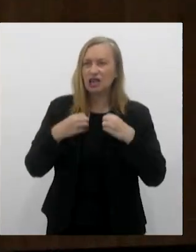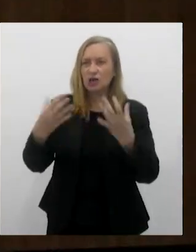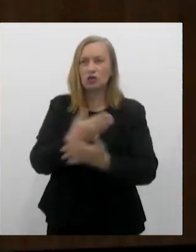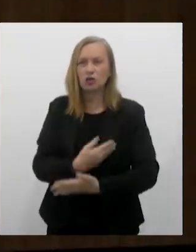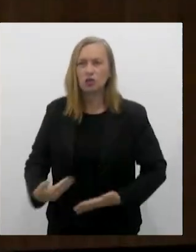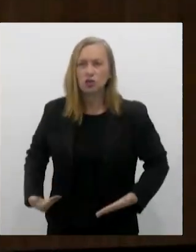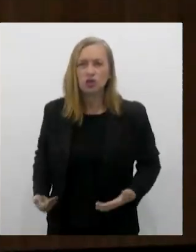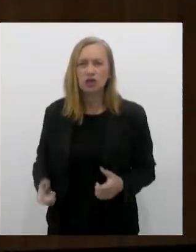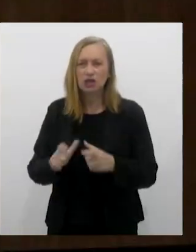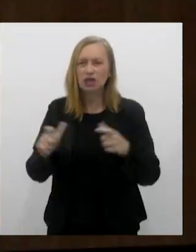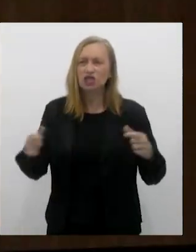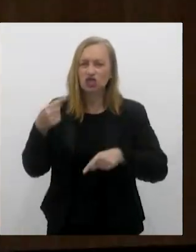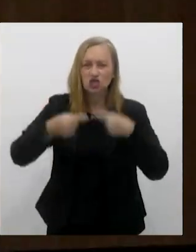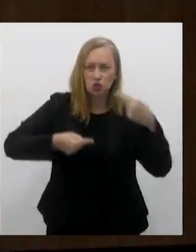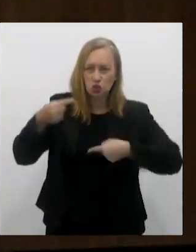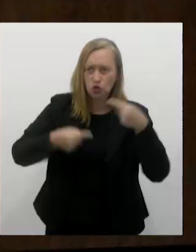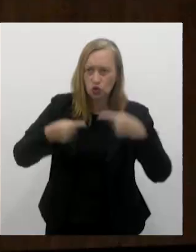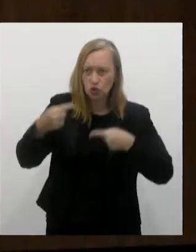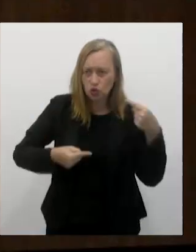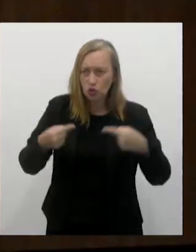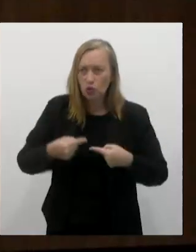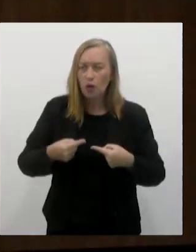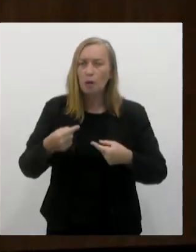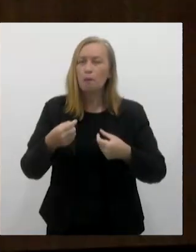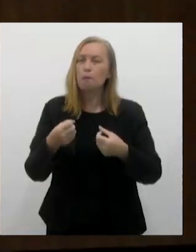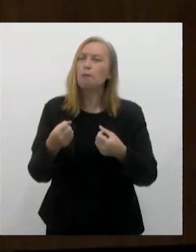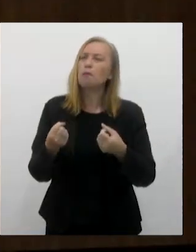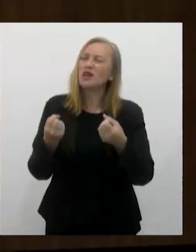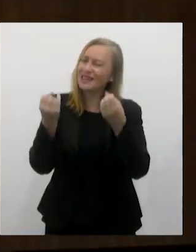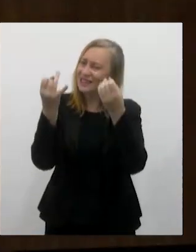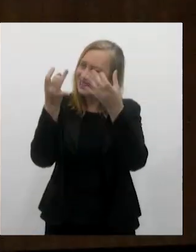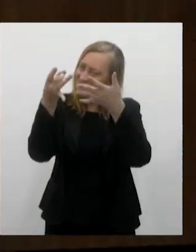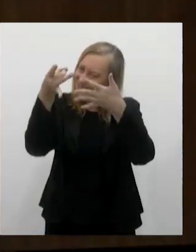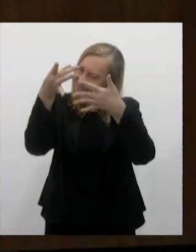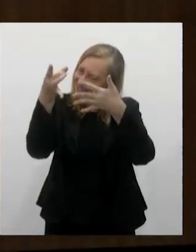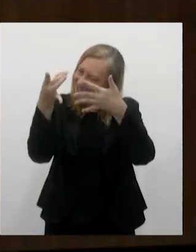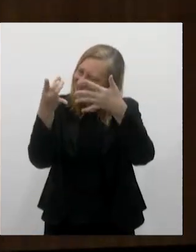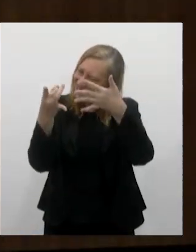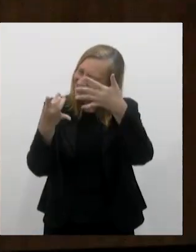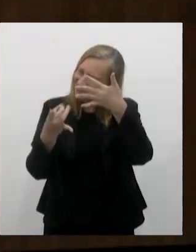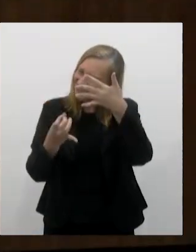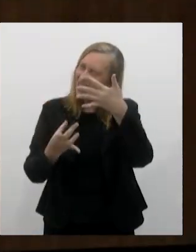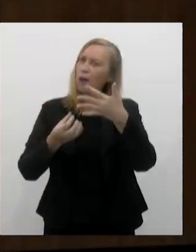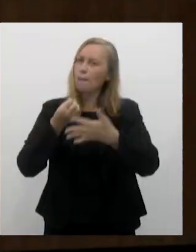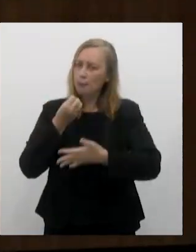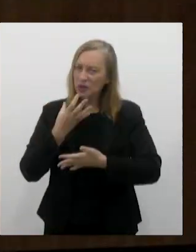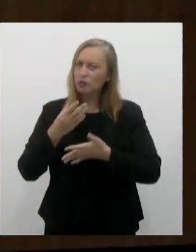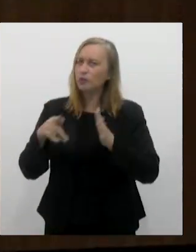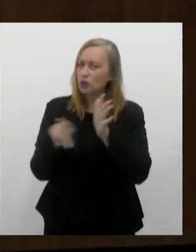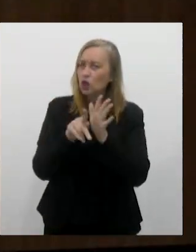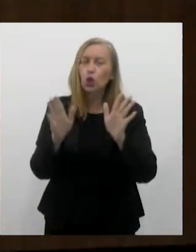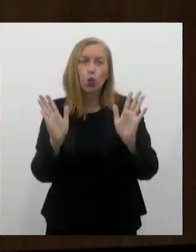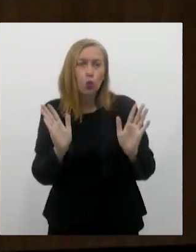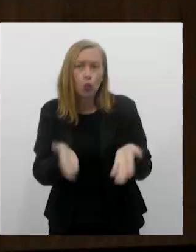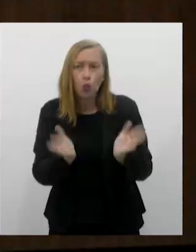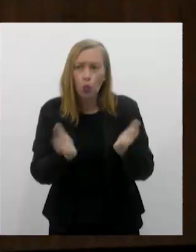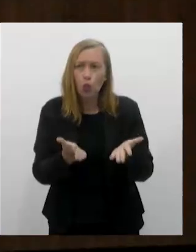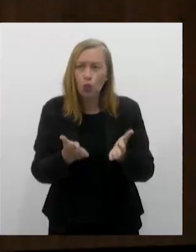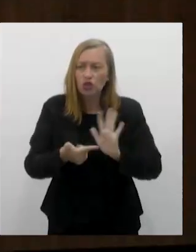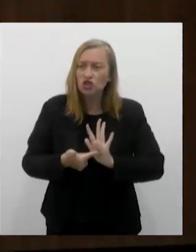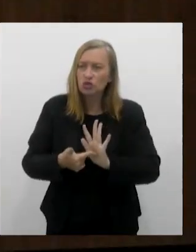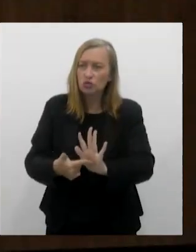públicas, amplamente discutido, ficou bem robusto o projeto, e hoje a gente traz